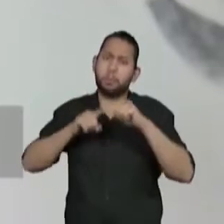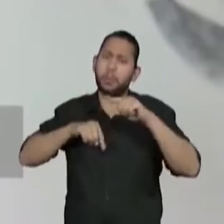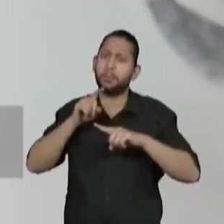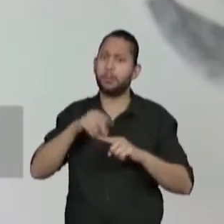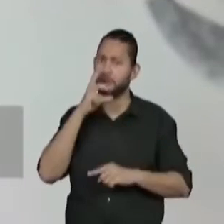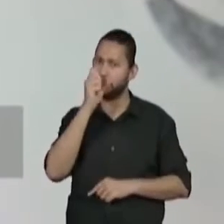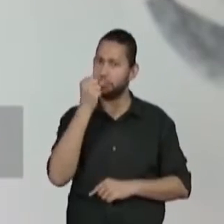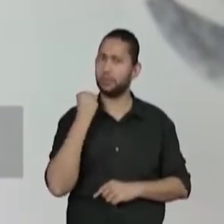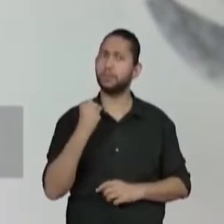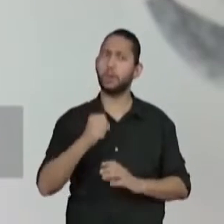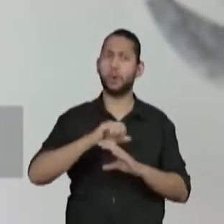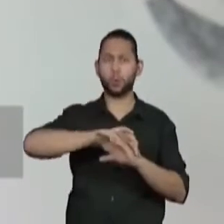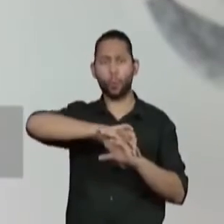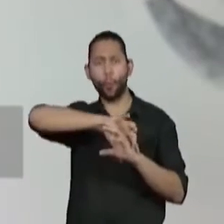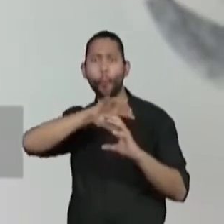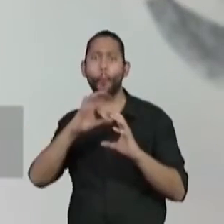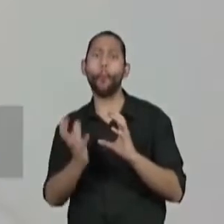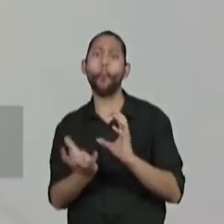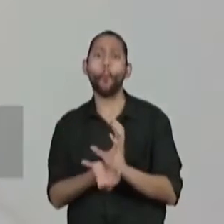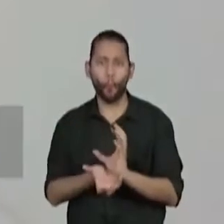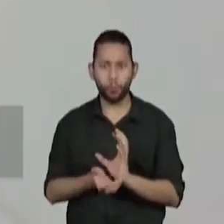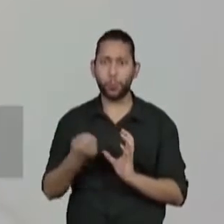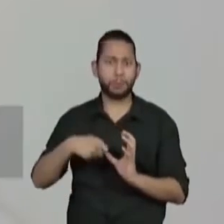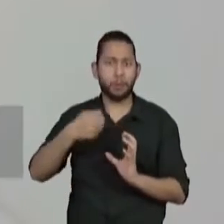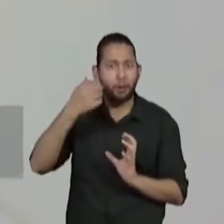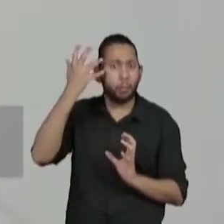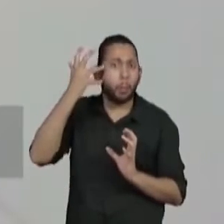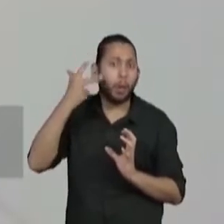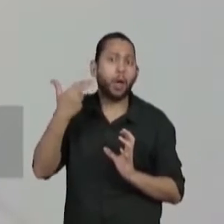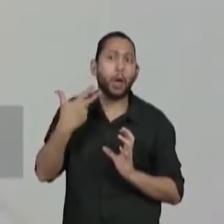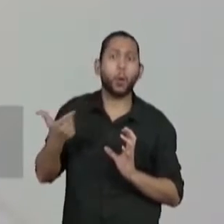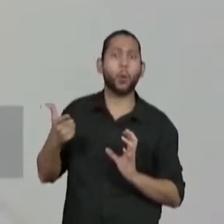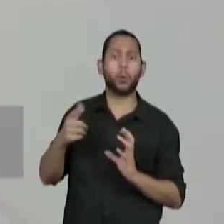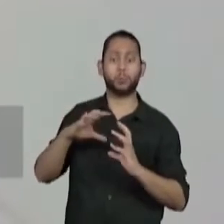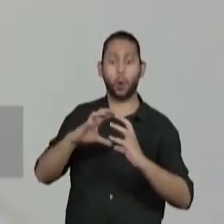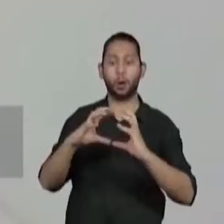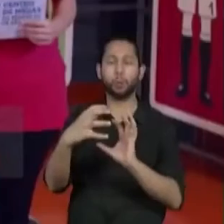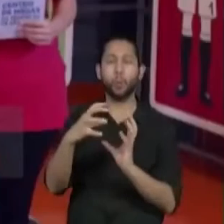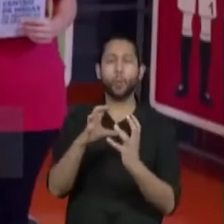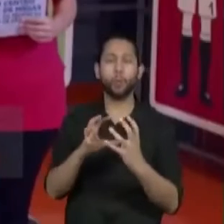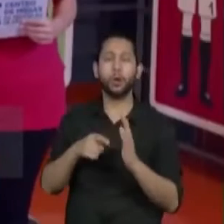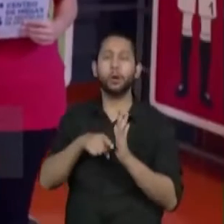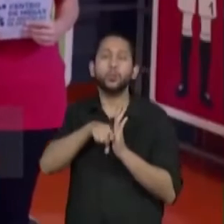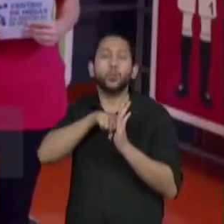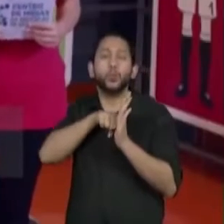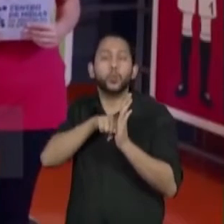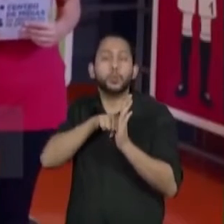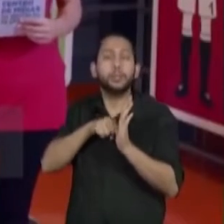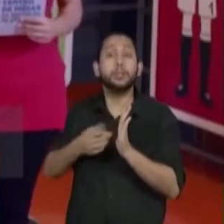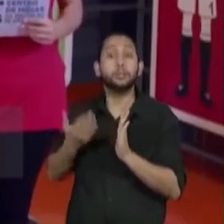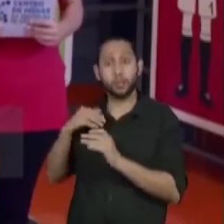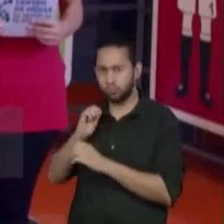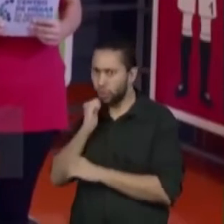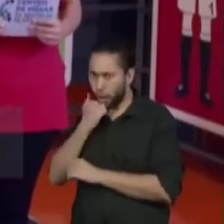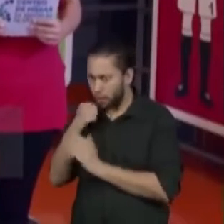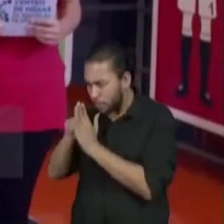as bolas elas são hoje bem aprimoradas, não é? Tem um estudo totalmente levado